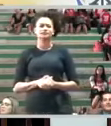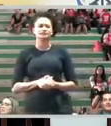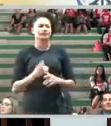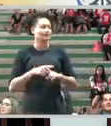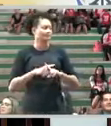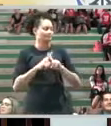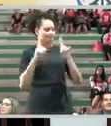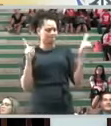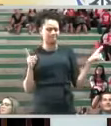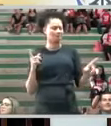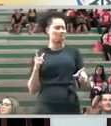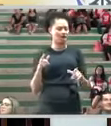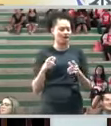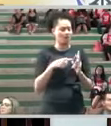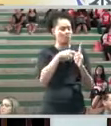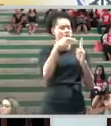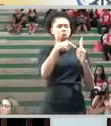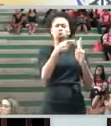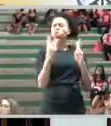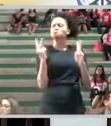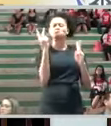Mas eles não valorizaram.